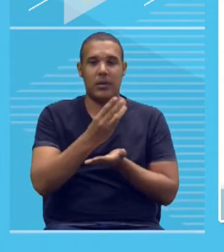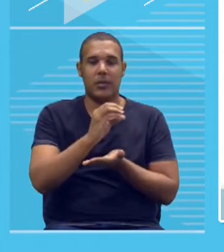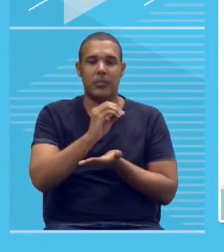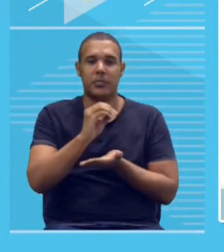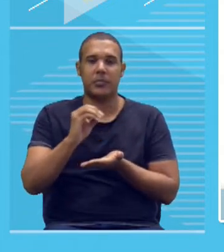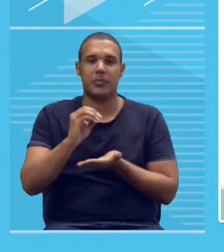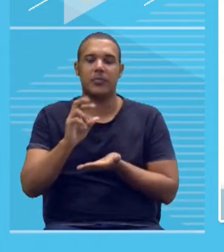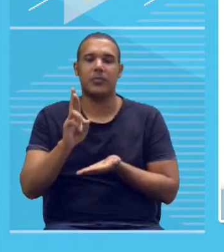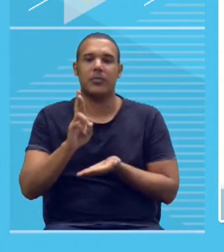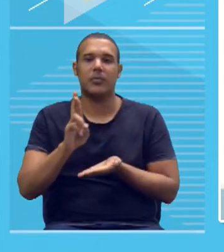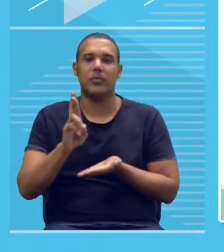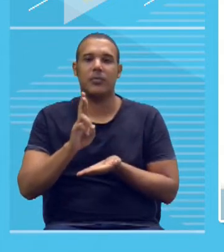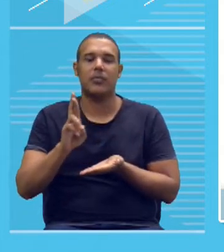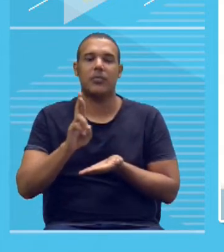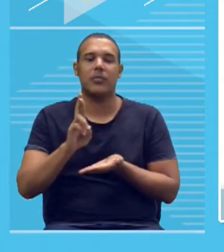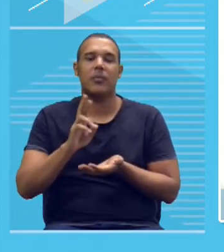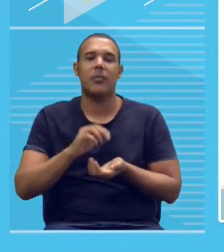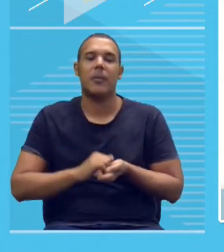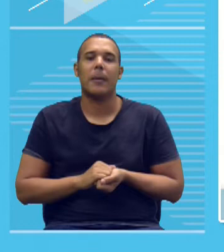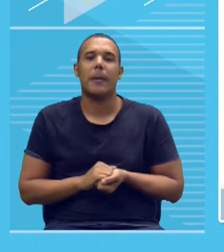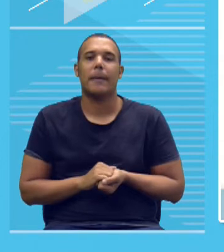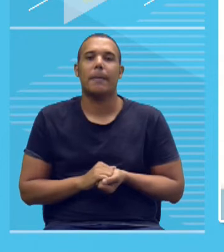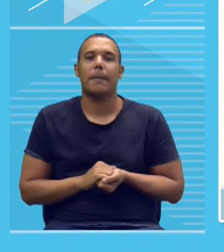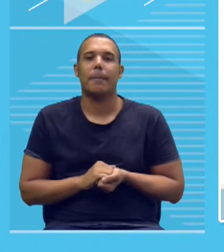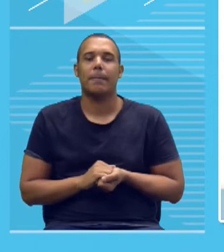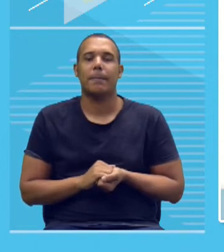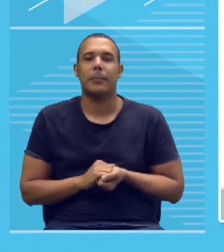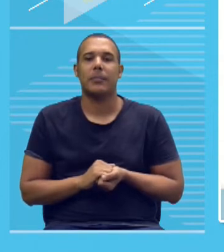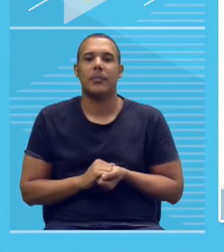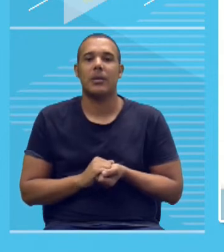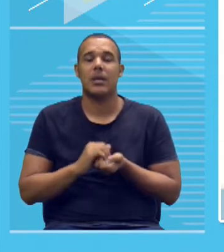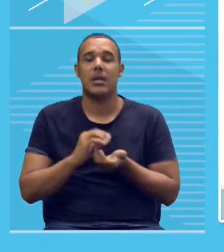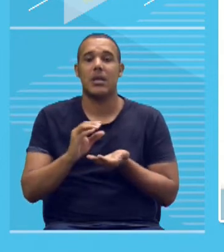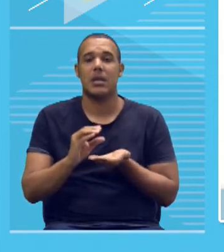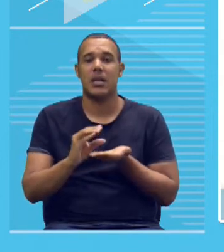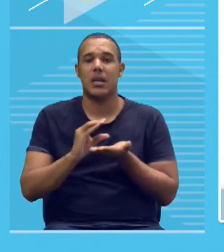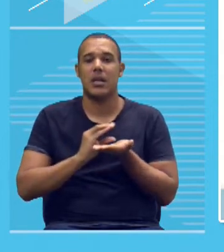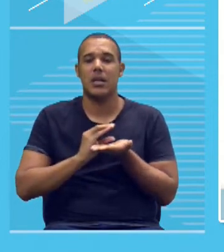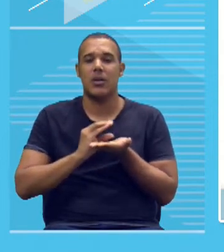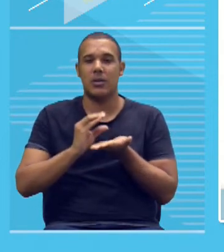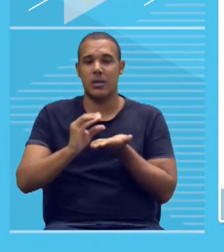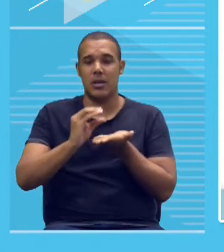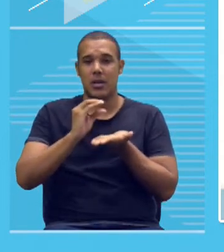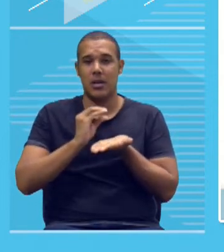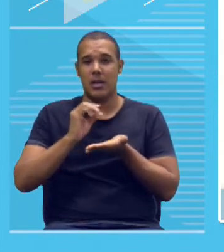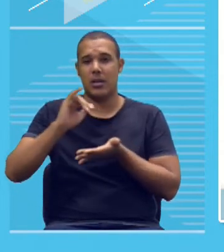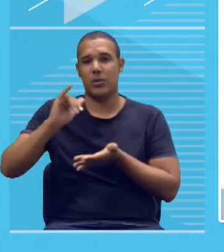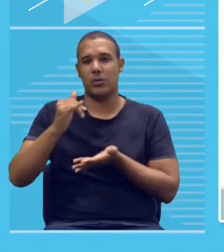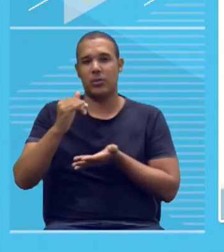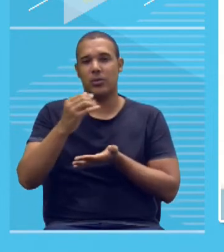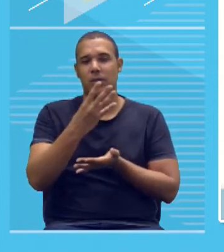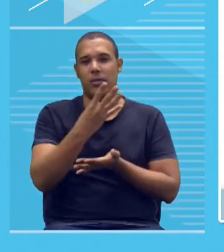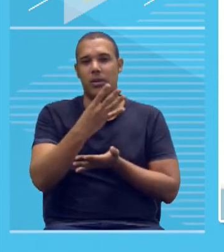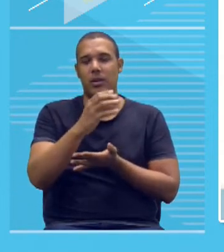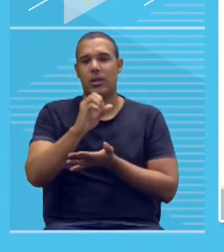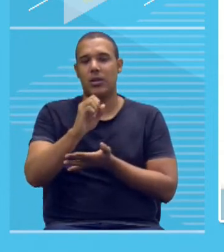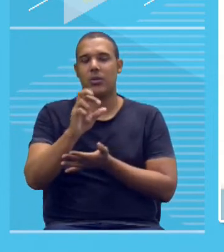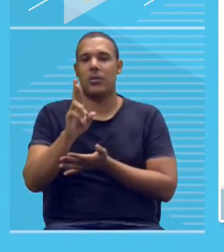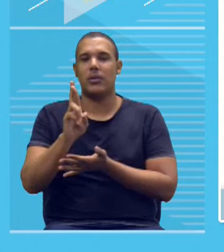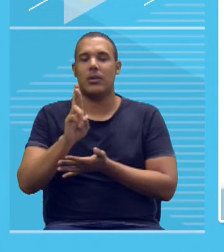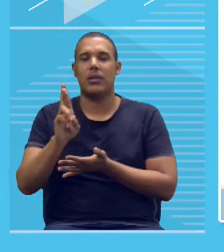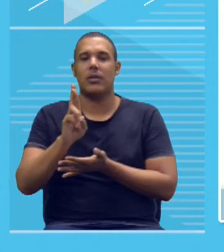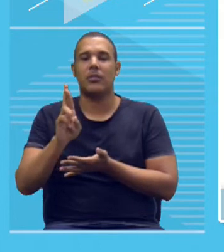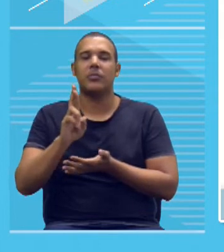está dentro do regime de juros simples que entendeu Professor juros de 48